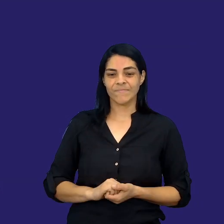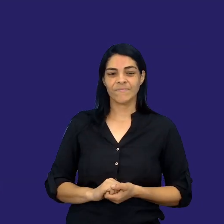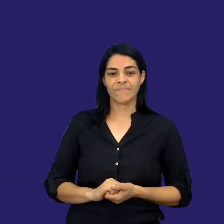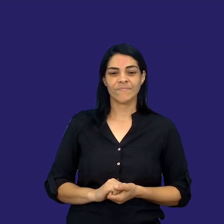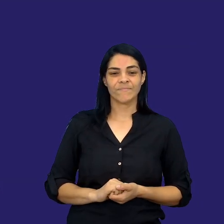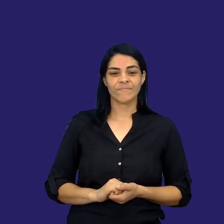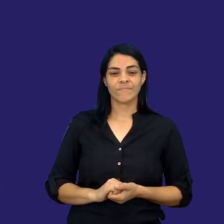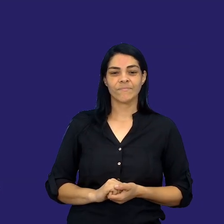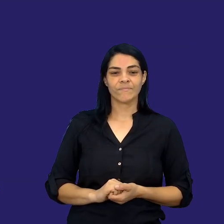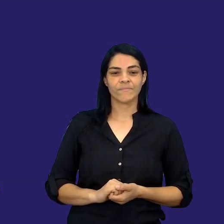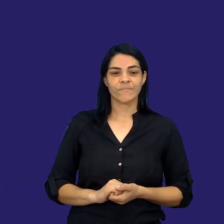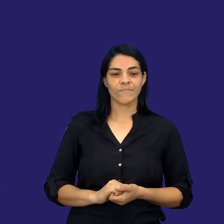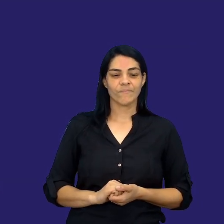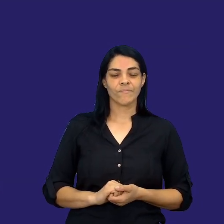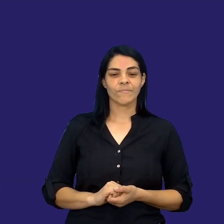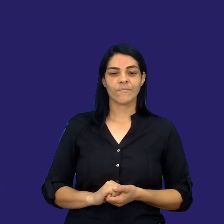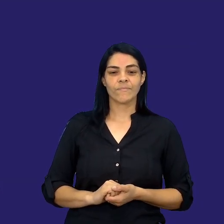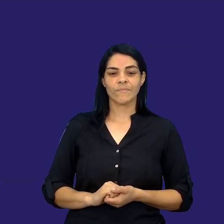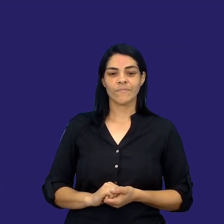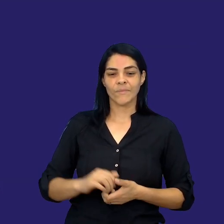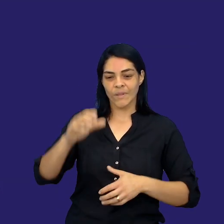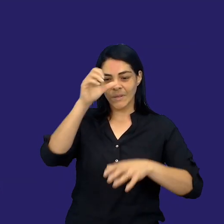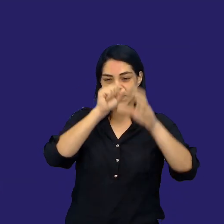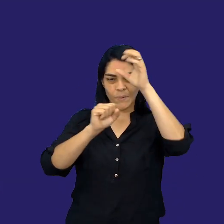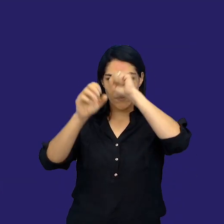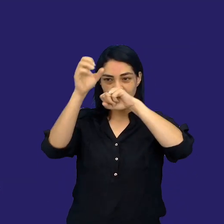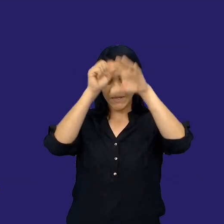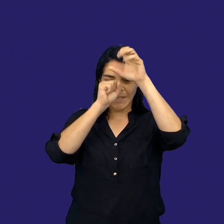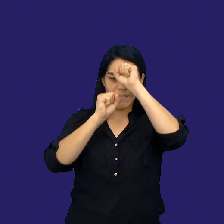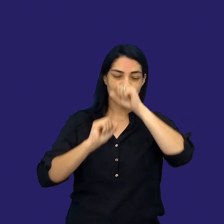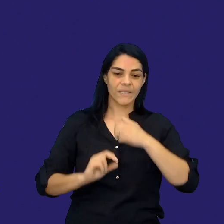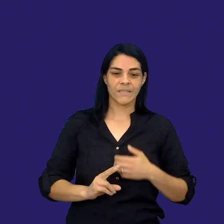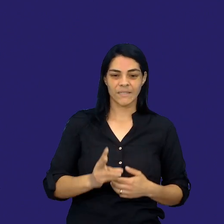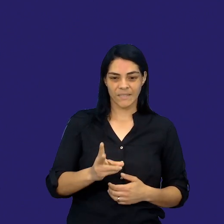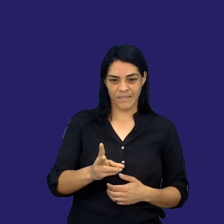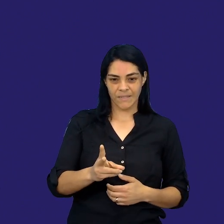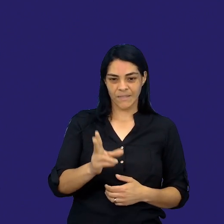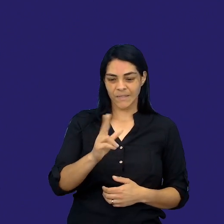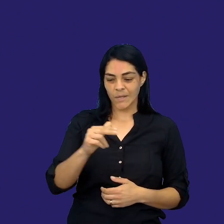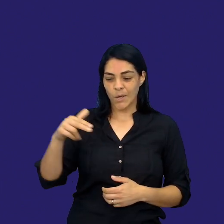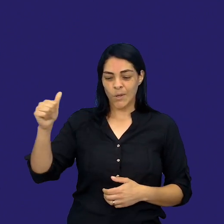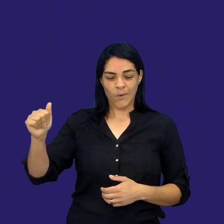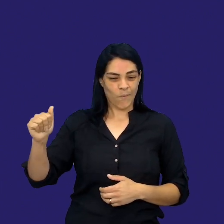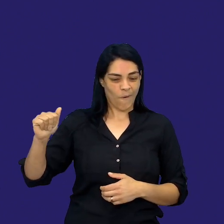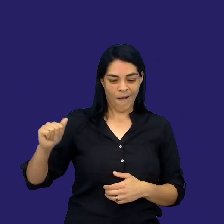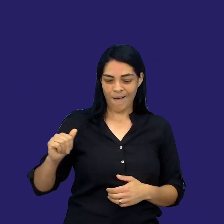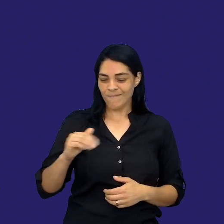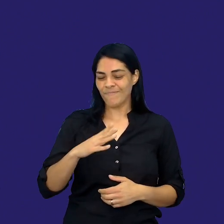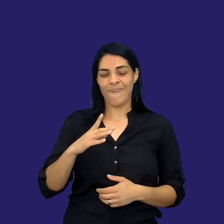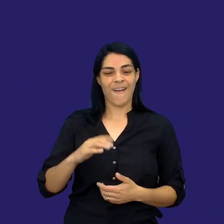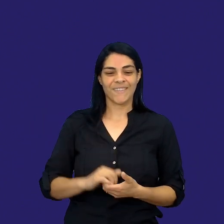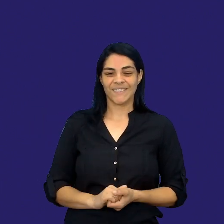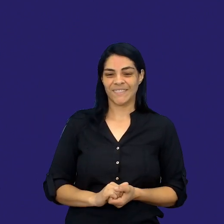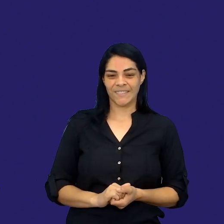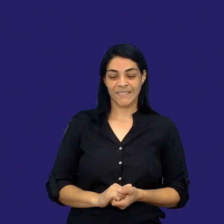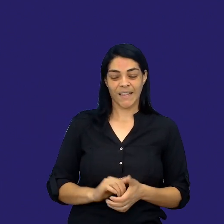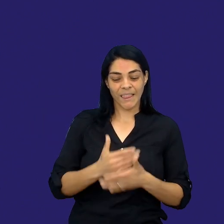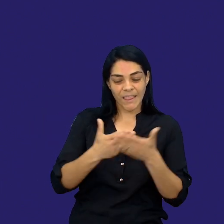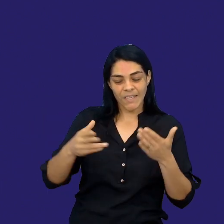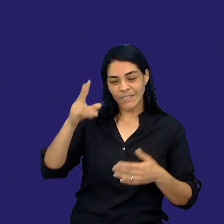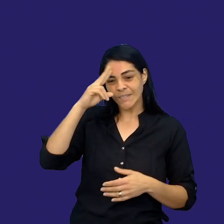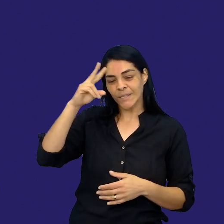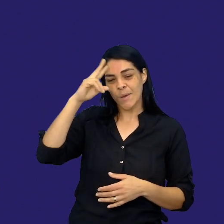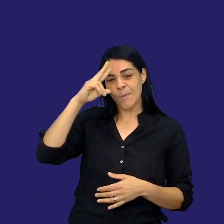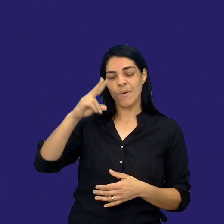que tratamos aqui do aprender sempre. Nunca é demais que nós lembremos que